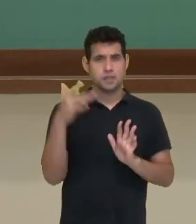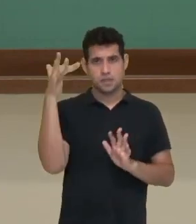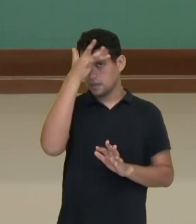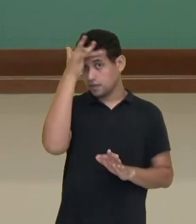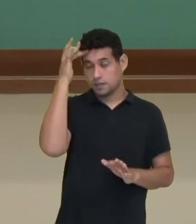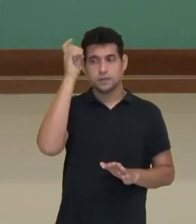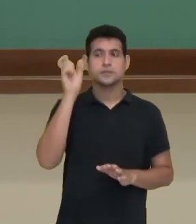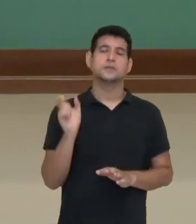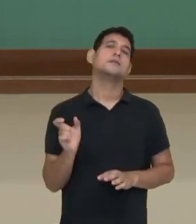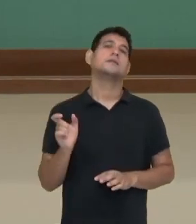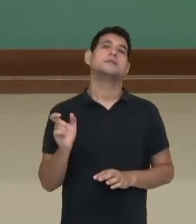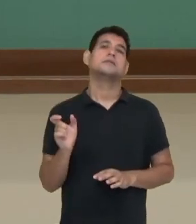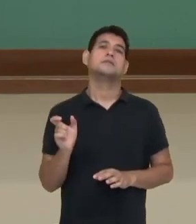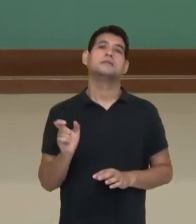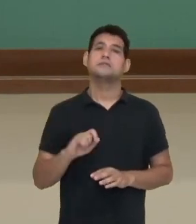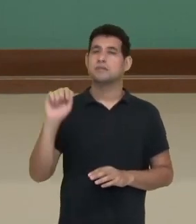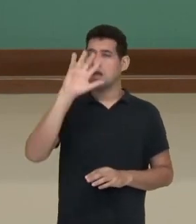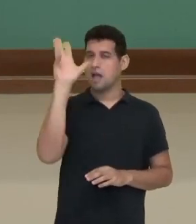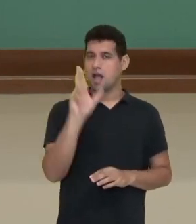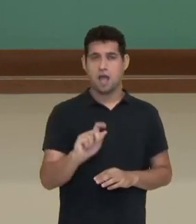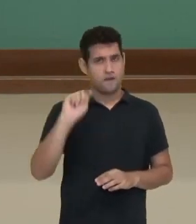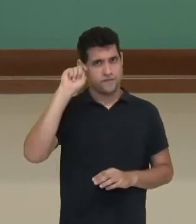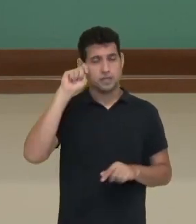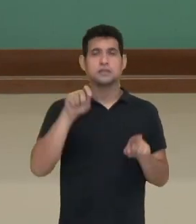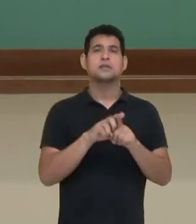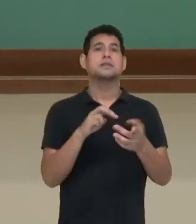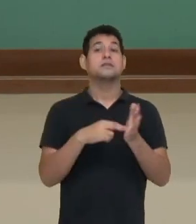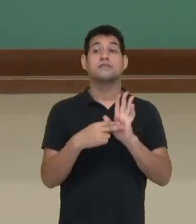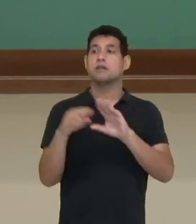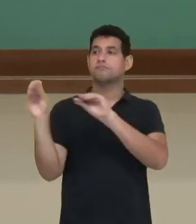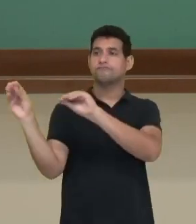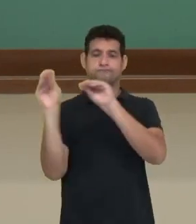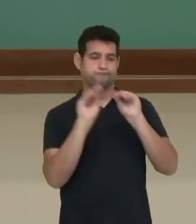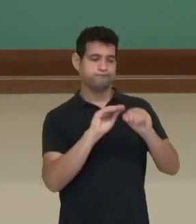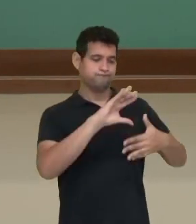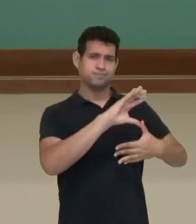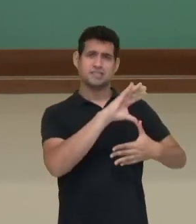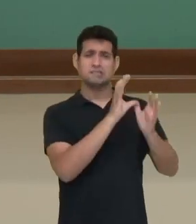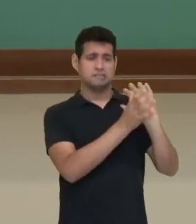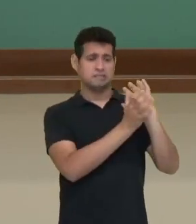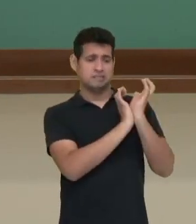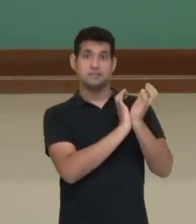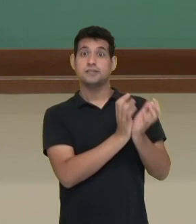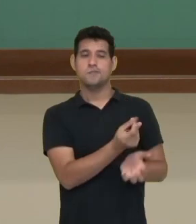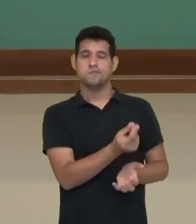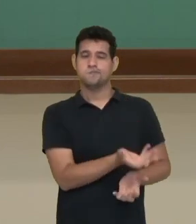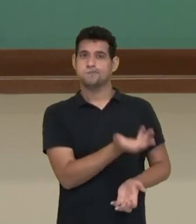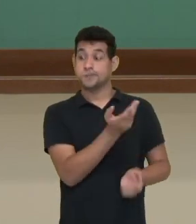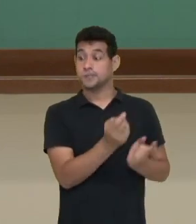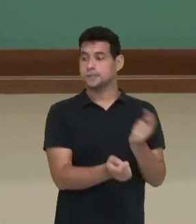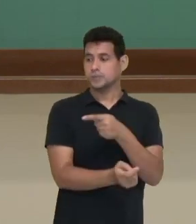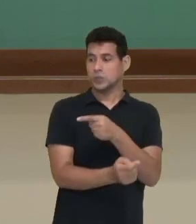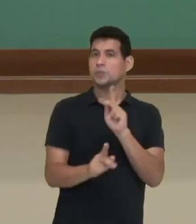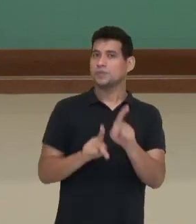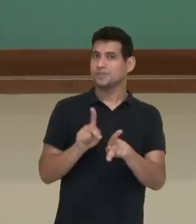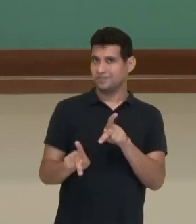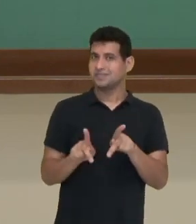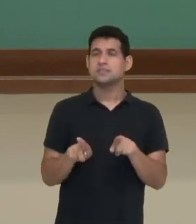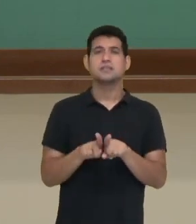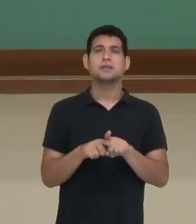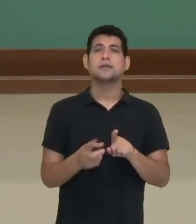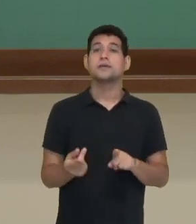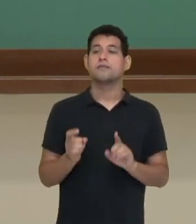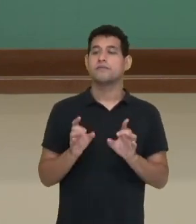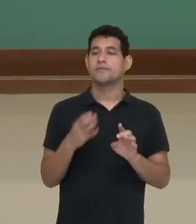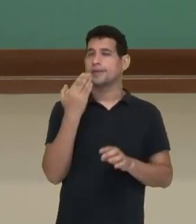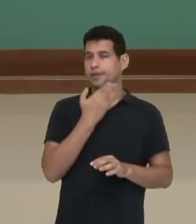pessoas africanas, que seriam trazidas para cá para serem escravizadas, lucraria com esse comércio e também lucraria com o